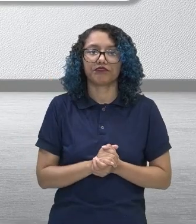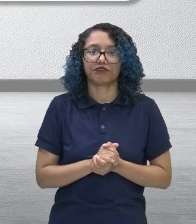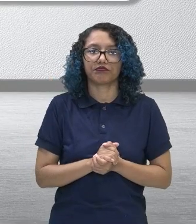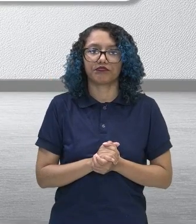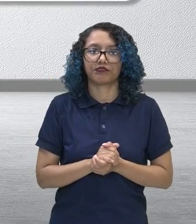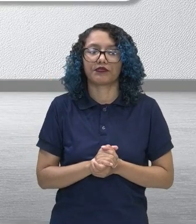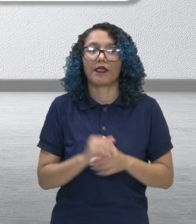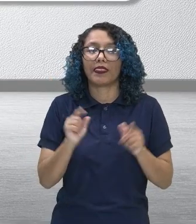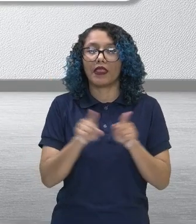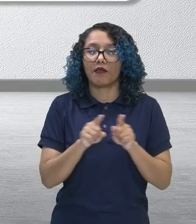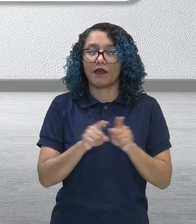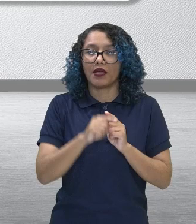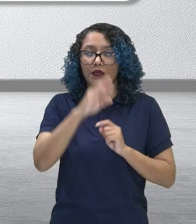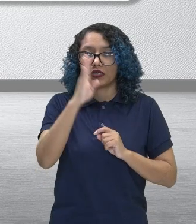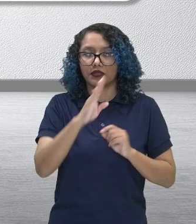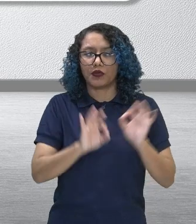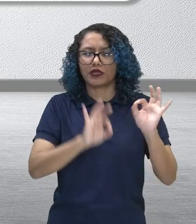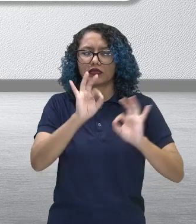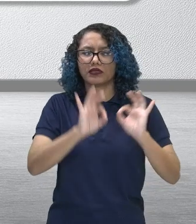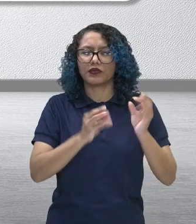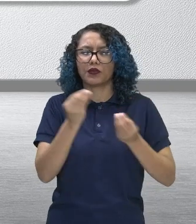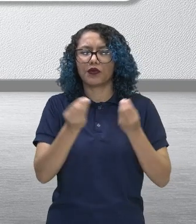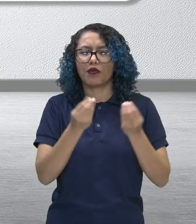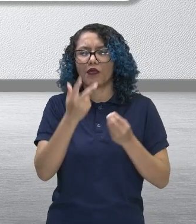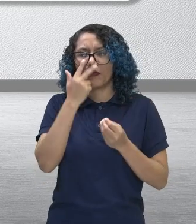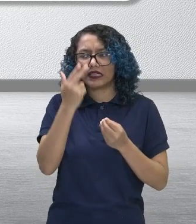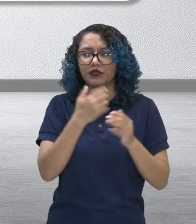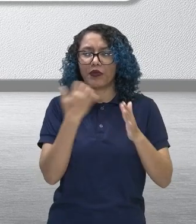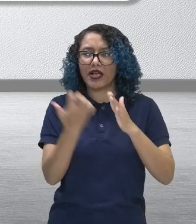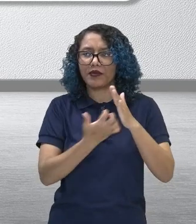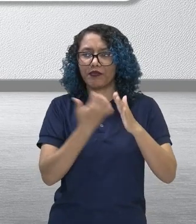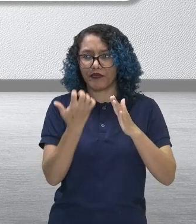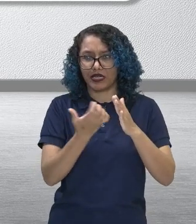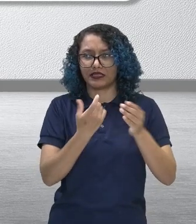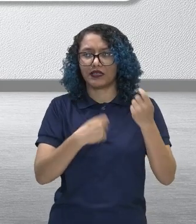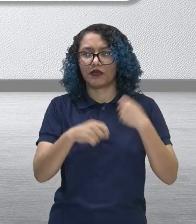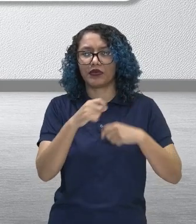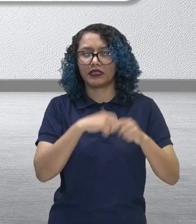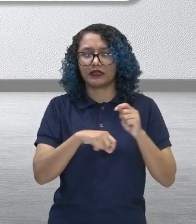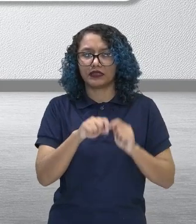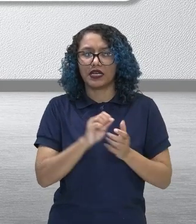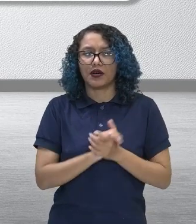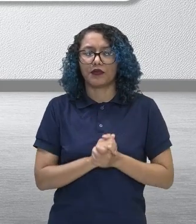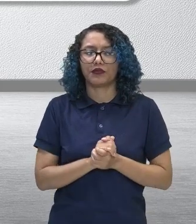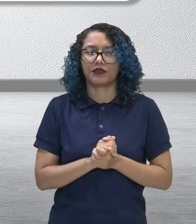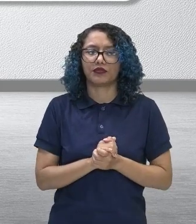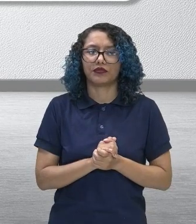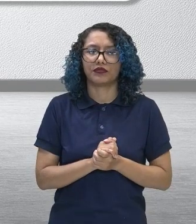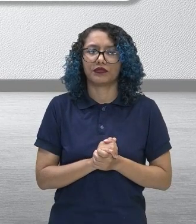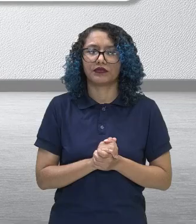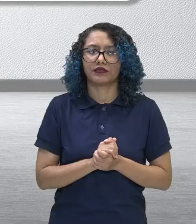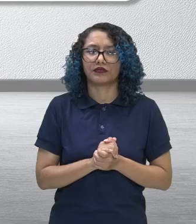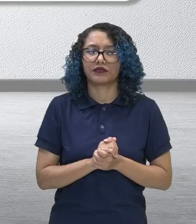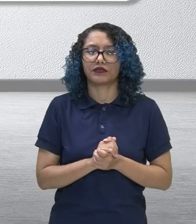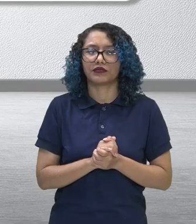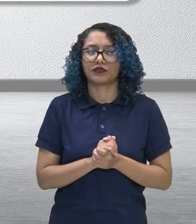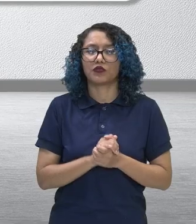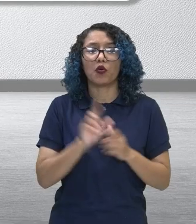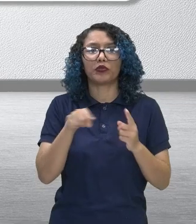o Brasil foi organizado como uma empresa comercial, e então ela servia apenas